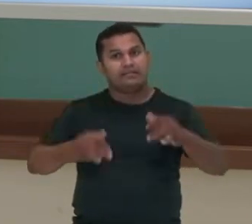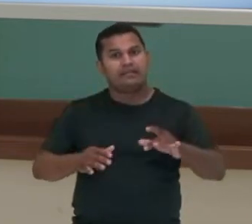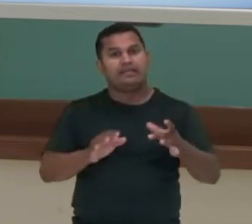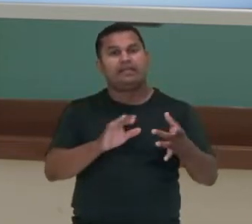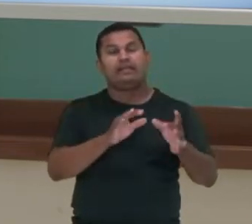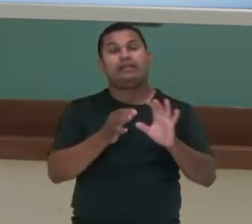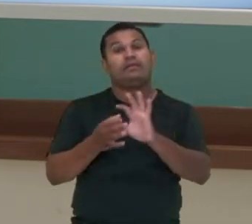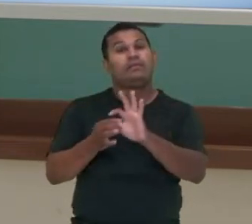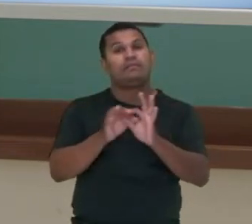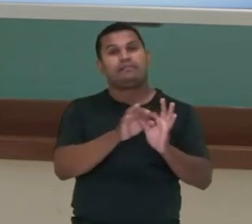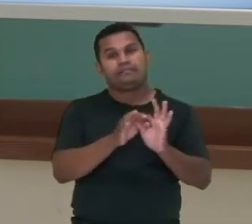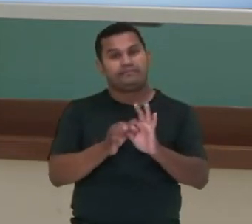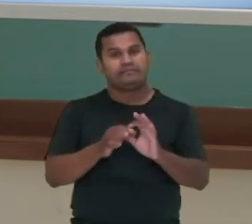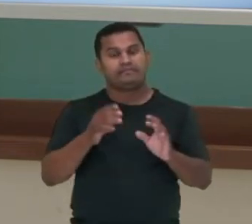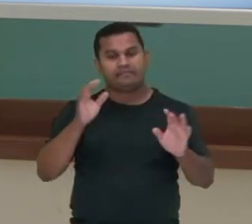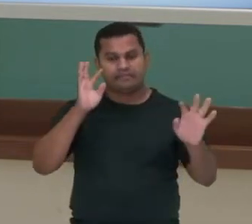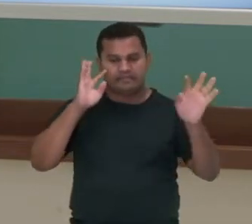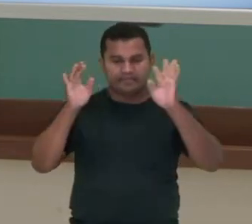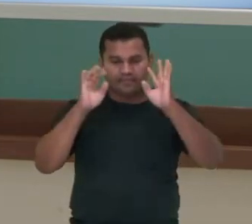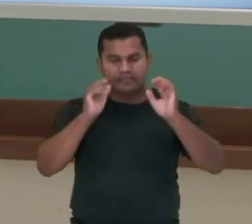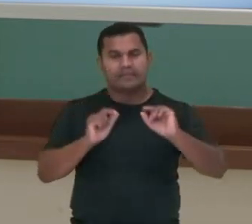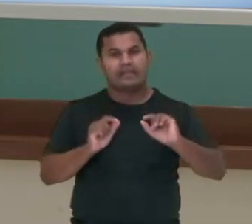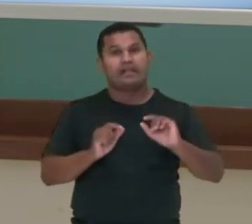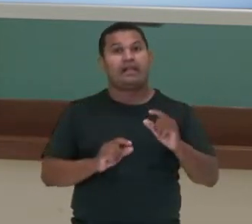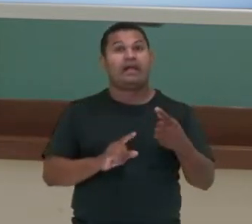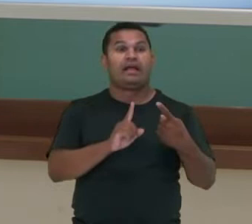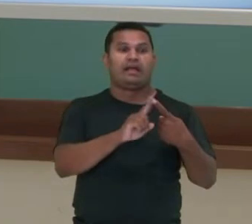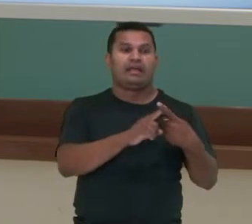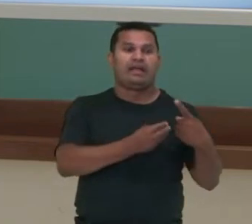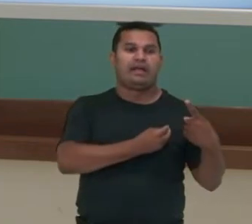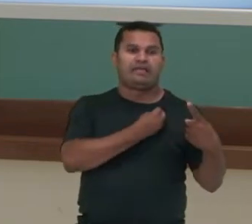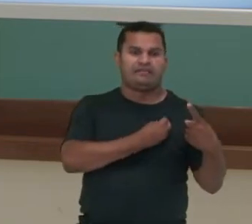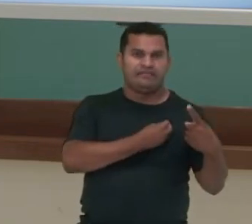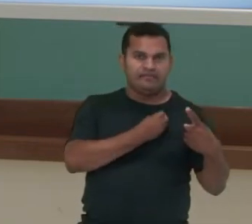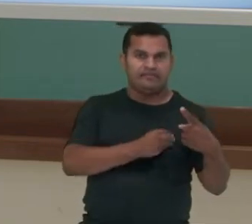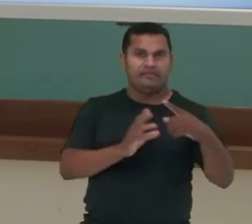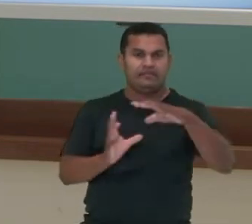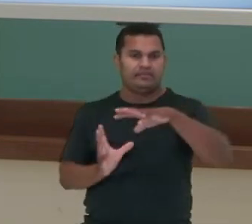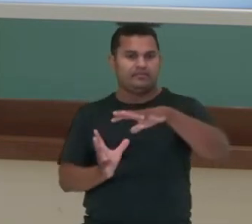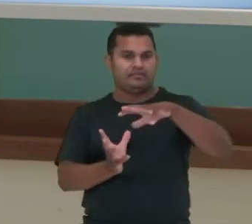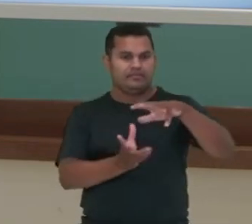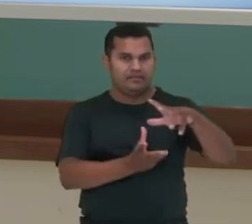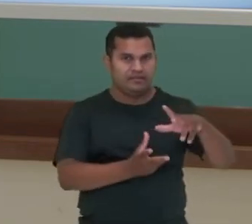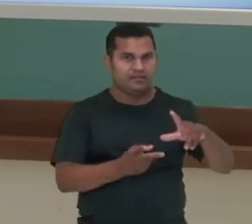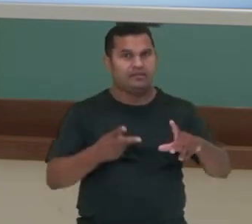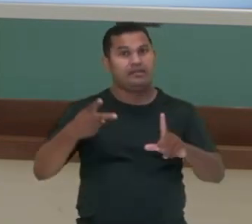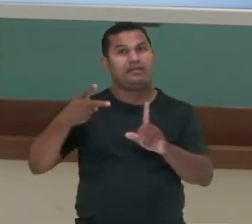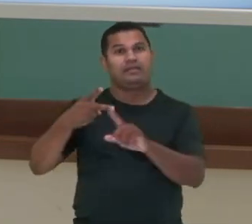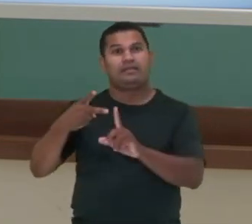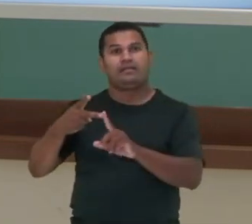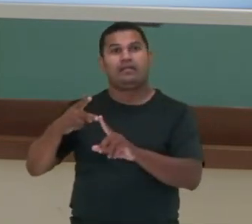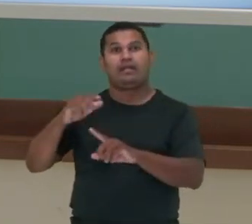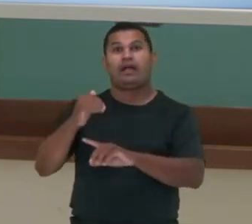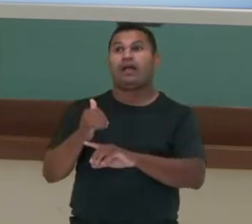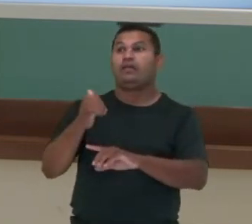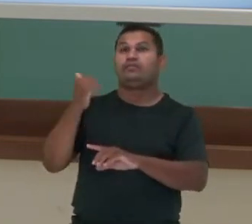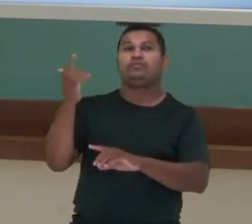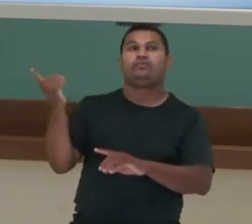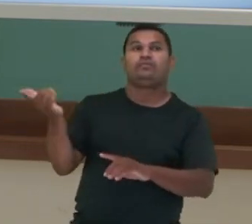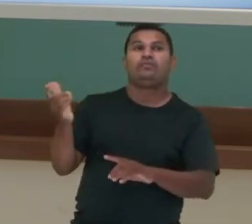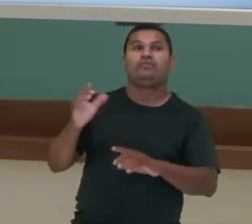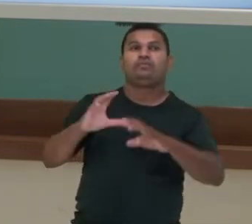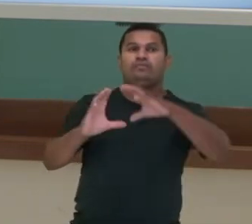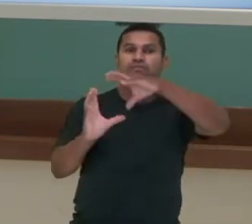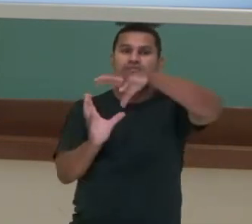entre a vida do planeta e as outras esferas da Terra. Quais seriam essas outras